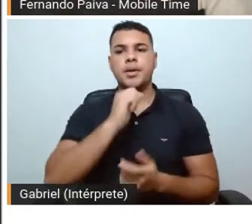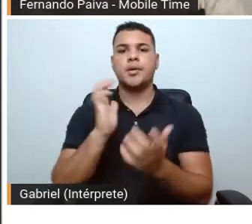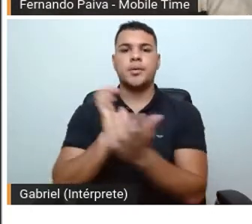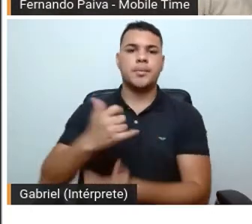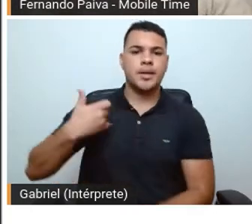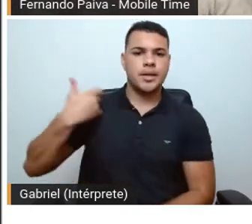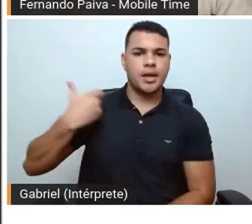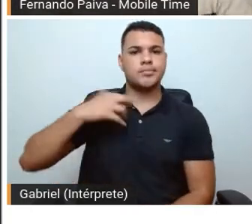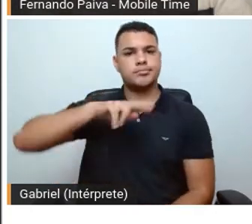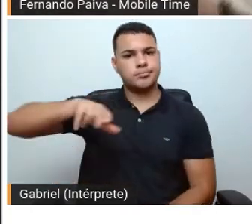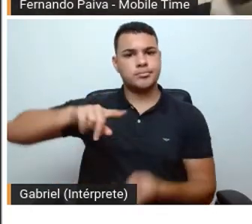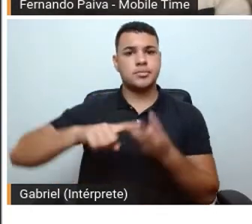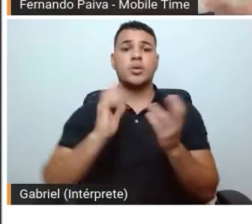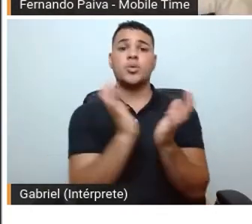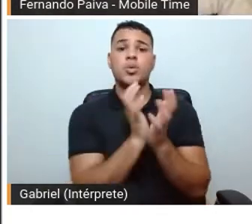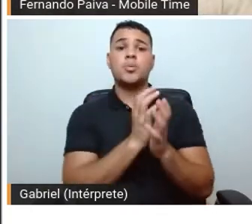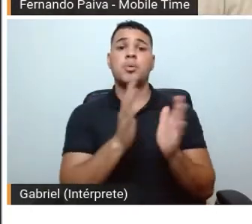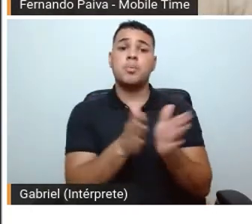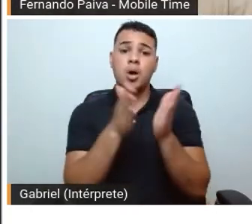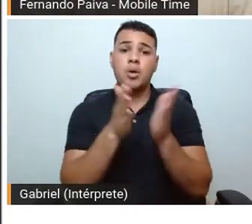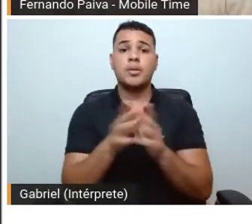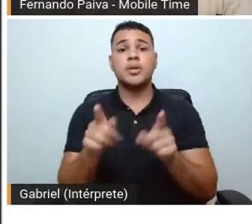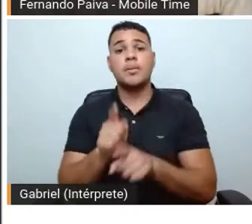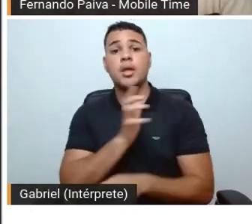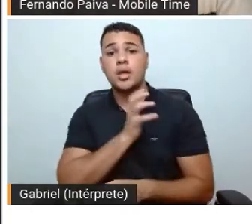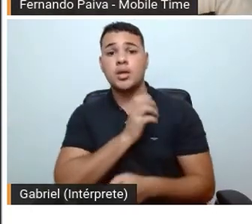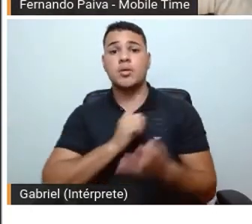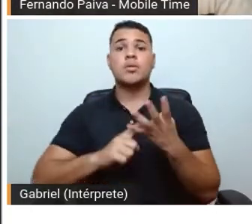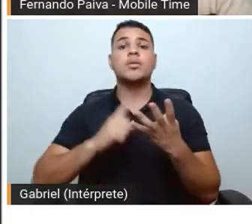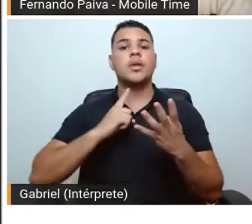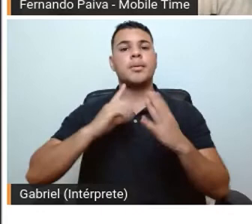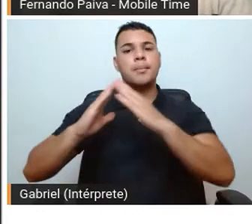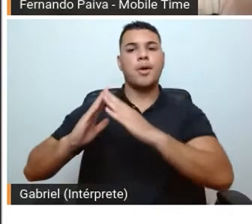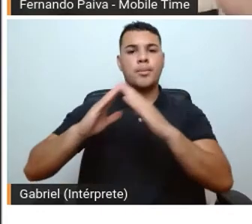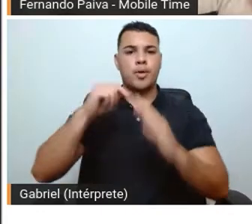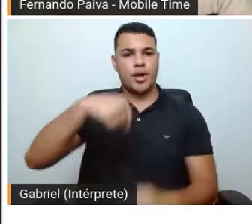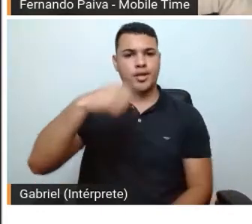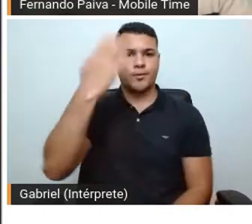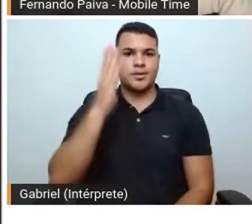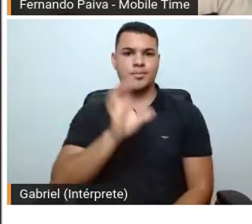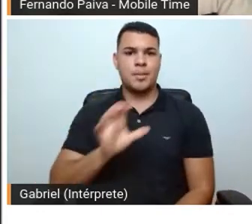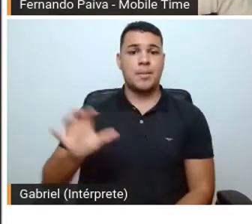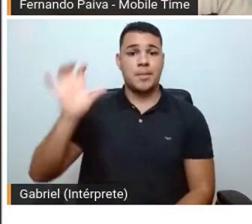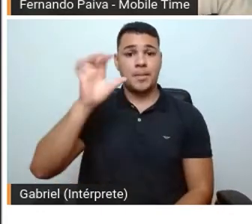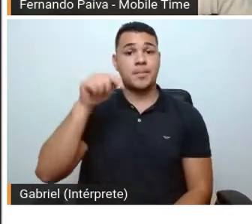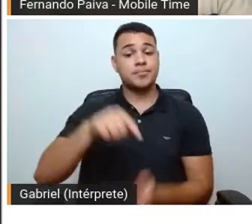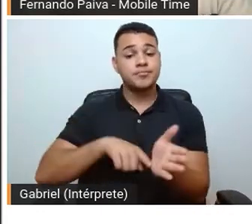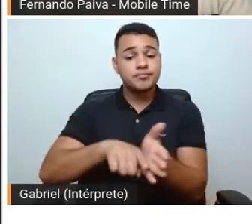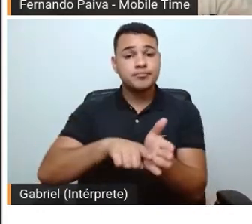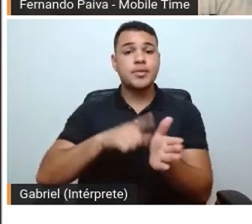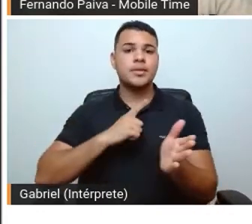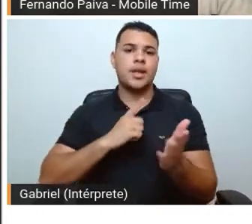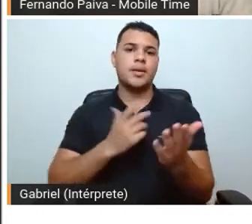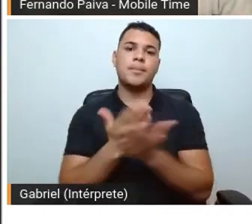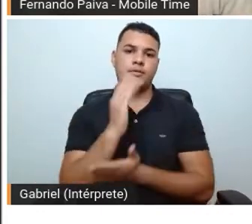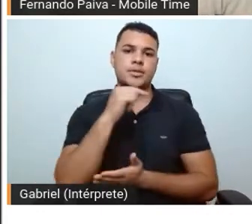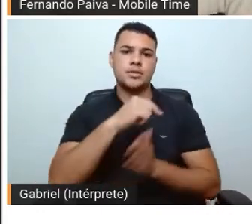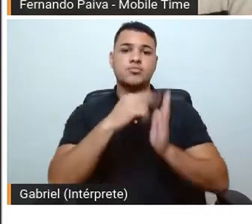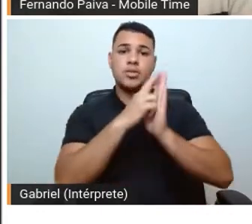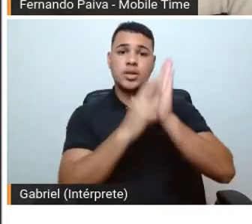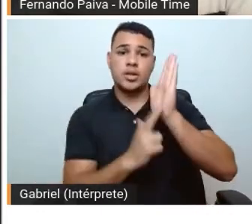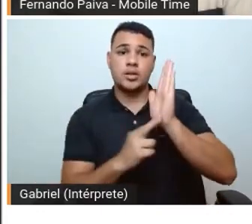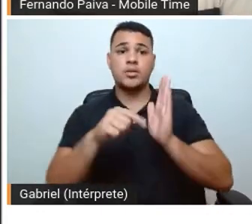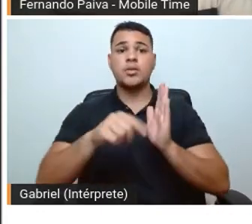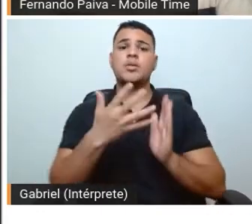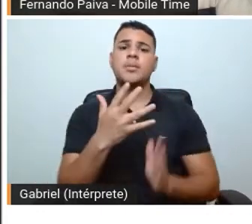o renda familiar mensal distribuição geográfica no Brasil tá uma pesquisa que tem validade touch a margem de erro